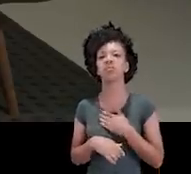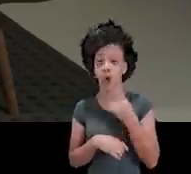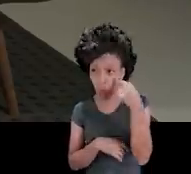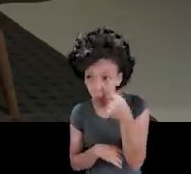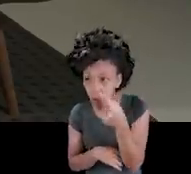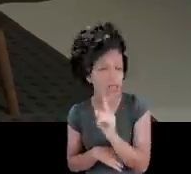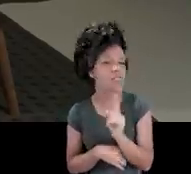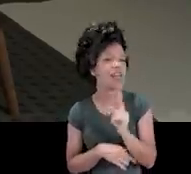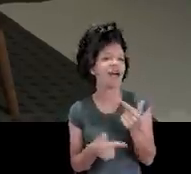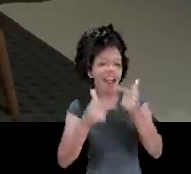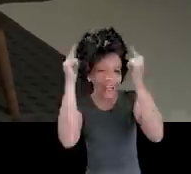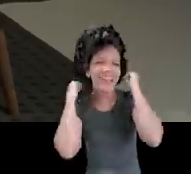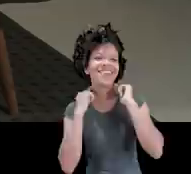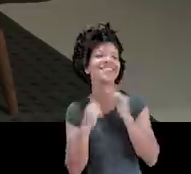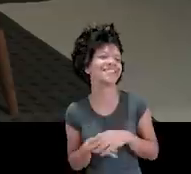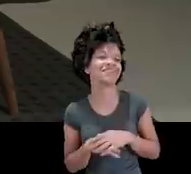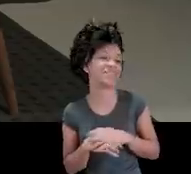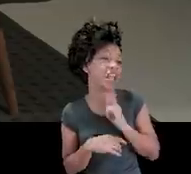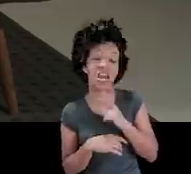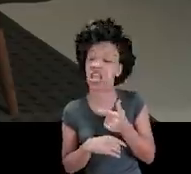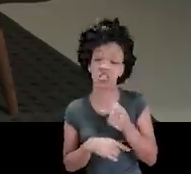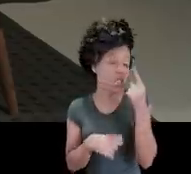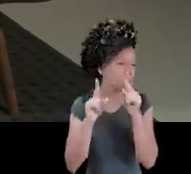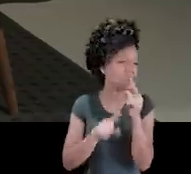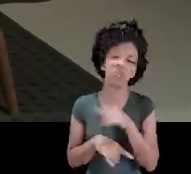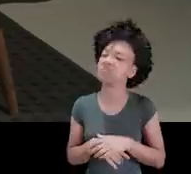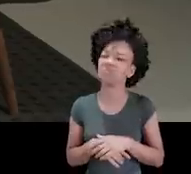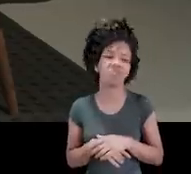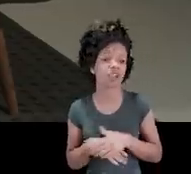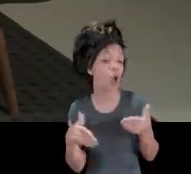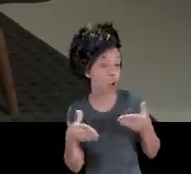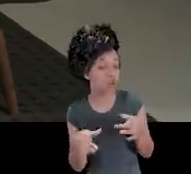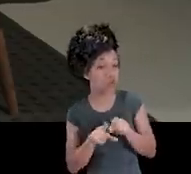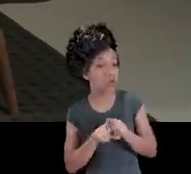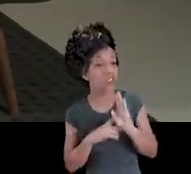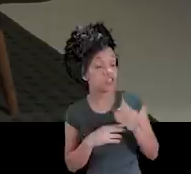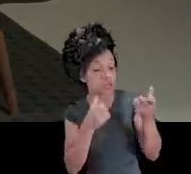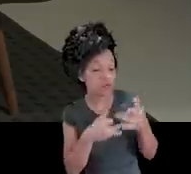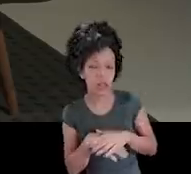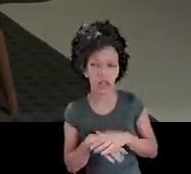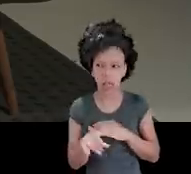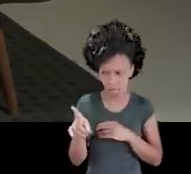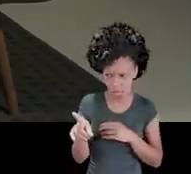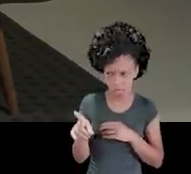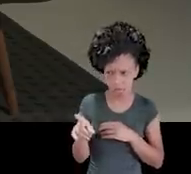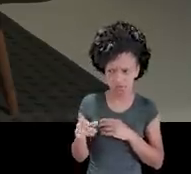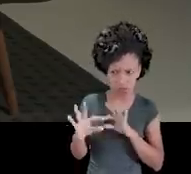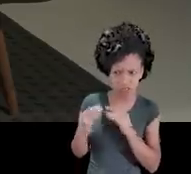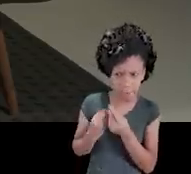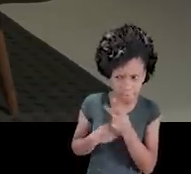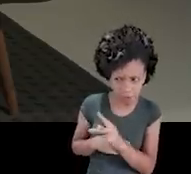careca. Ninguém tem dúvida. Ninguém tem dúvida. Ninguém tem dúvida. Hoje, inclusive, já falaram, essa daí é sua parente?